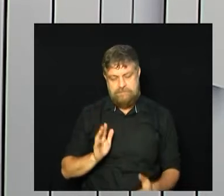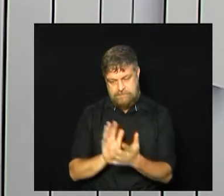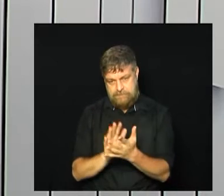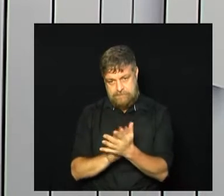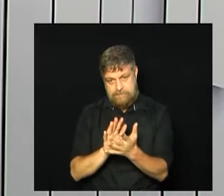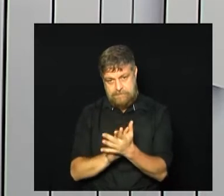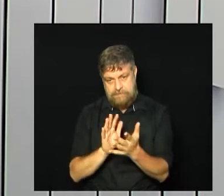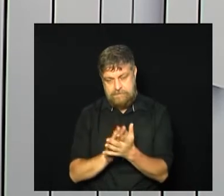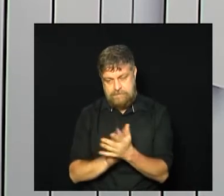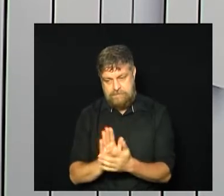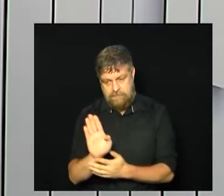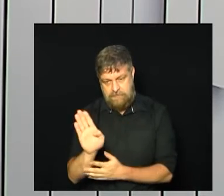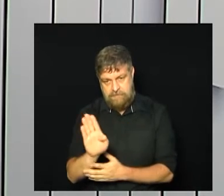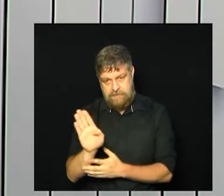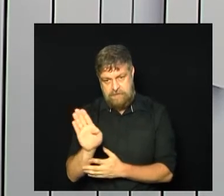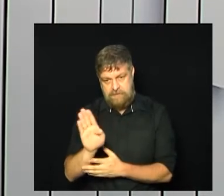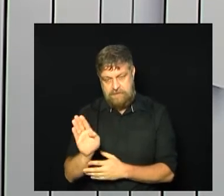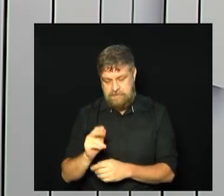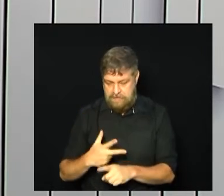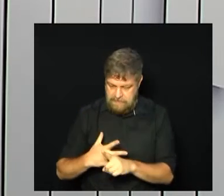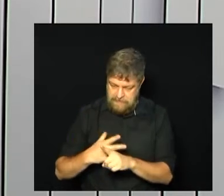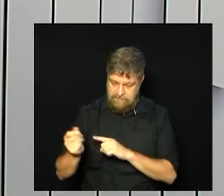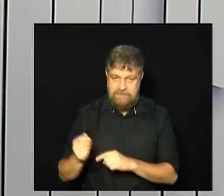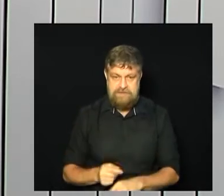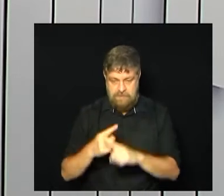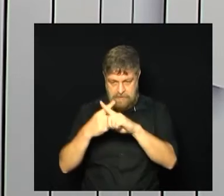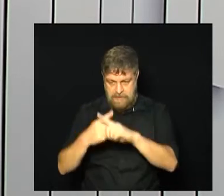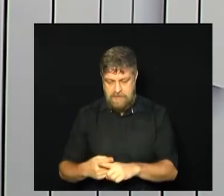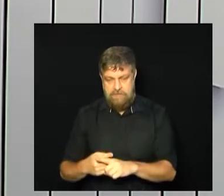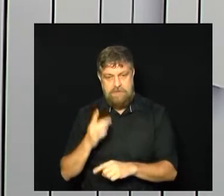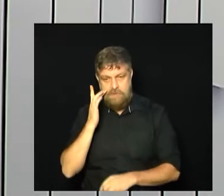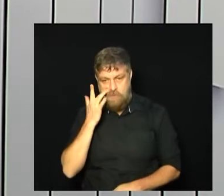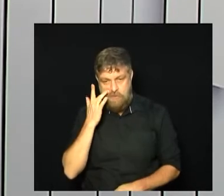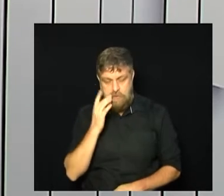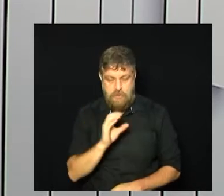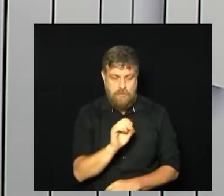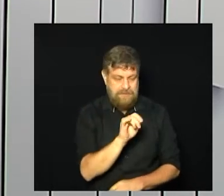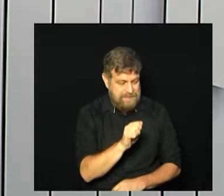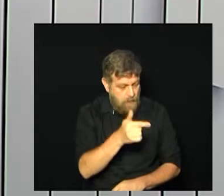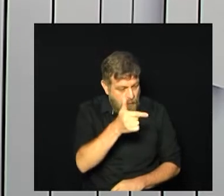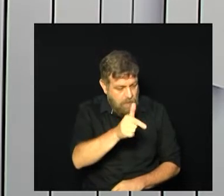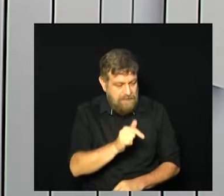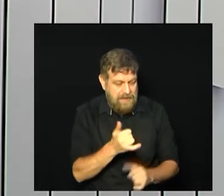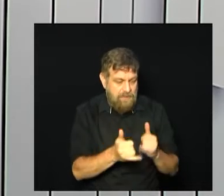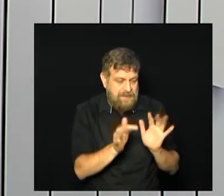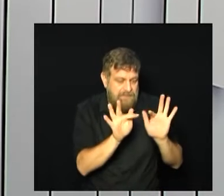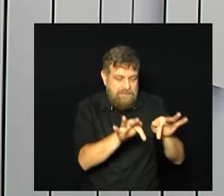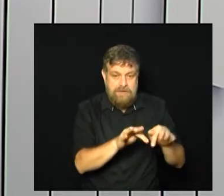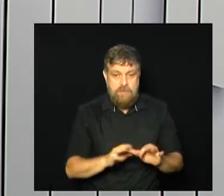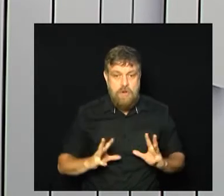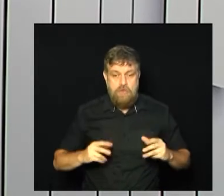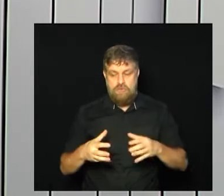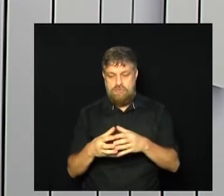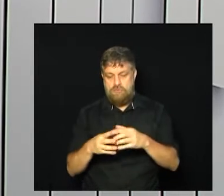Parabéns, então, ao Bartiras, campeão da Copa Ouro. Parabéns também ao Osiel, chegando mais uma vez à final. E, claro, todas as equipes